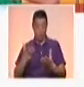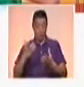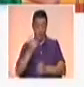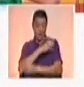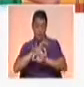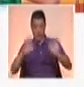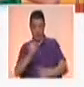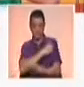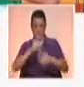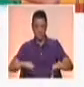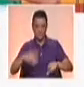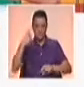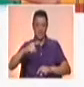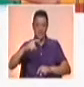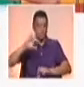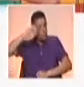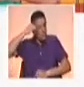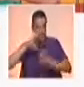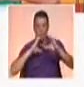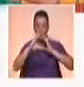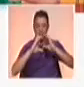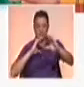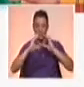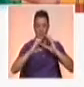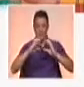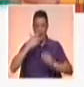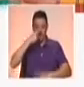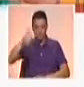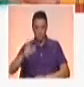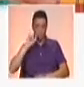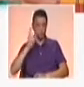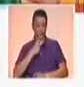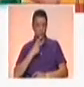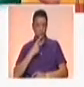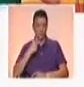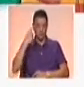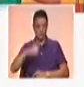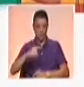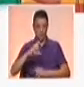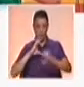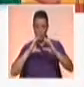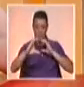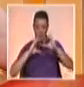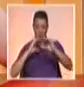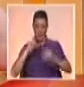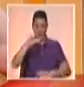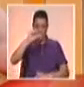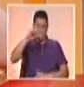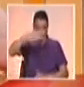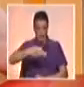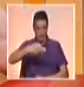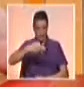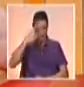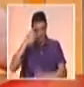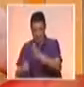haver perturbações de comunicação. Ou seja, apesar da pessoa surda conseguir comunicar com a língua gestual que foi criada, não